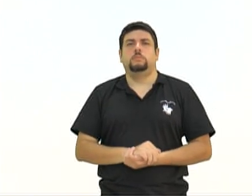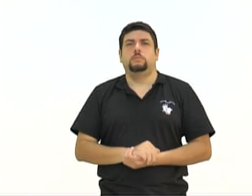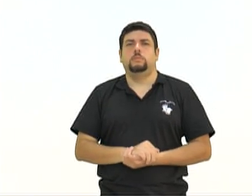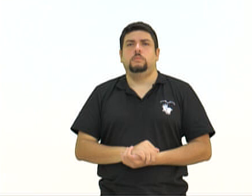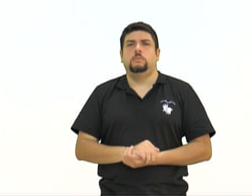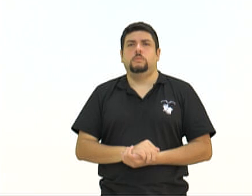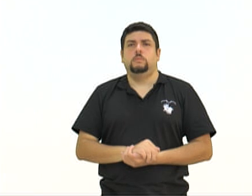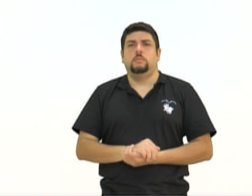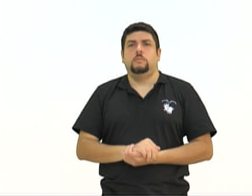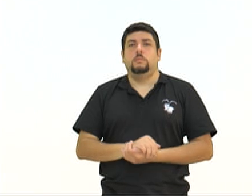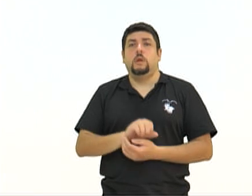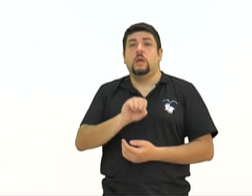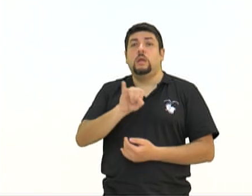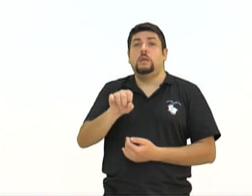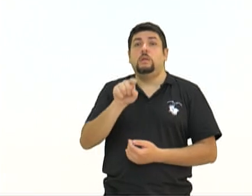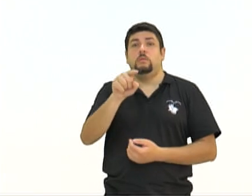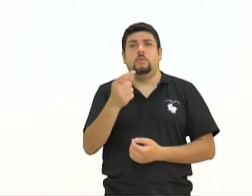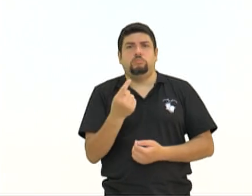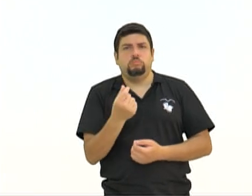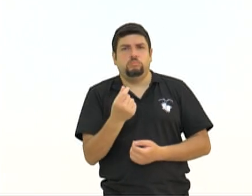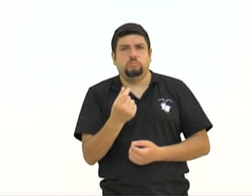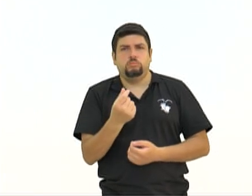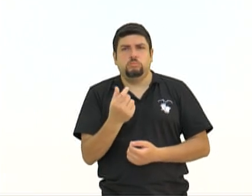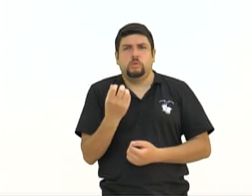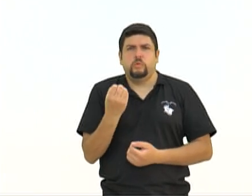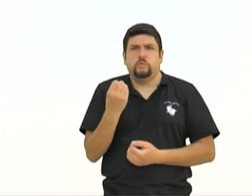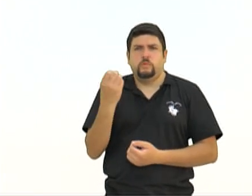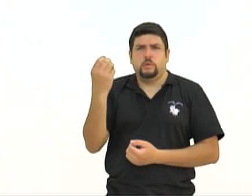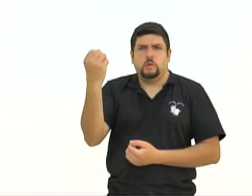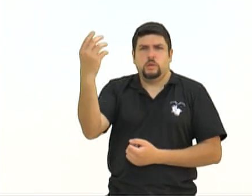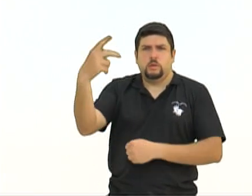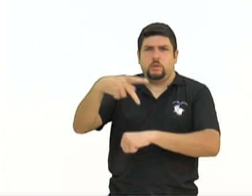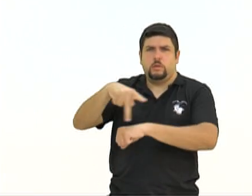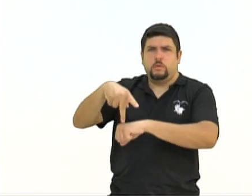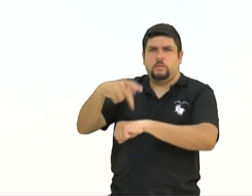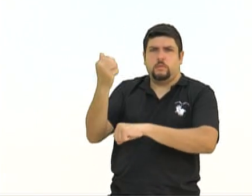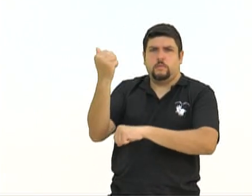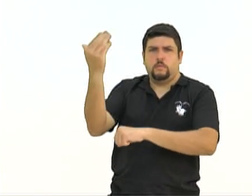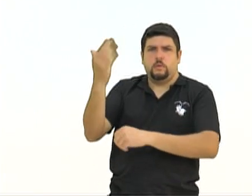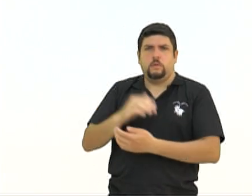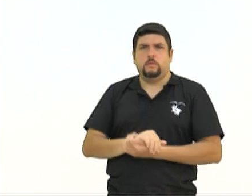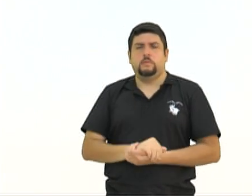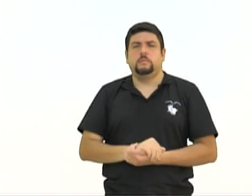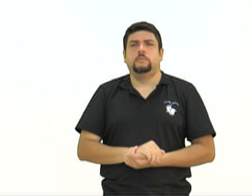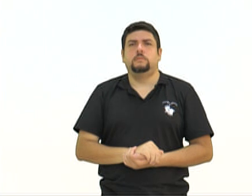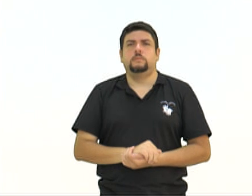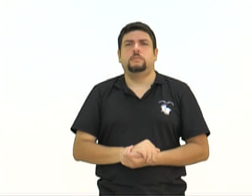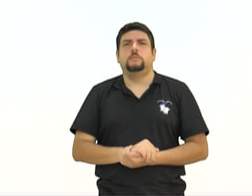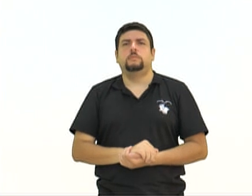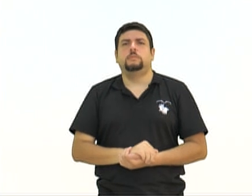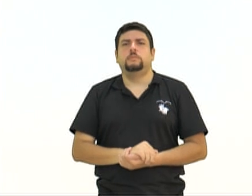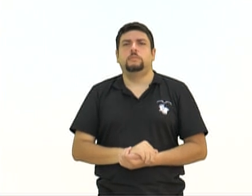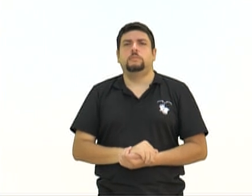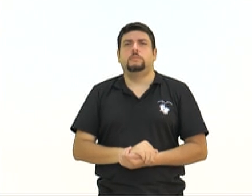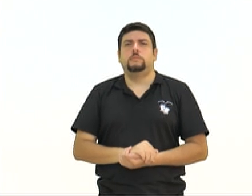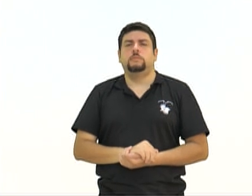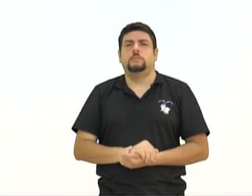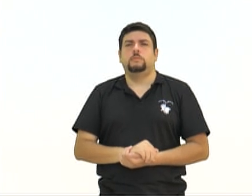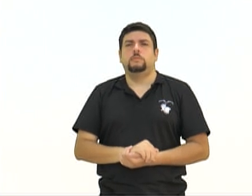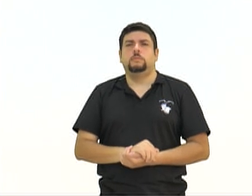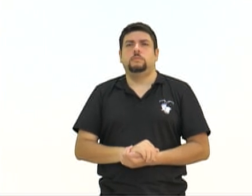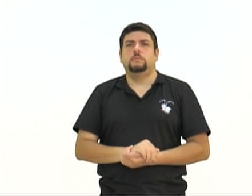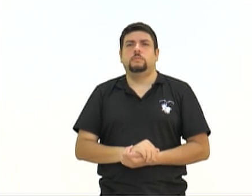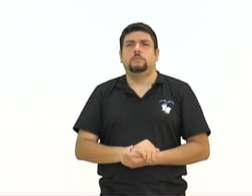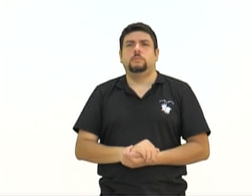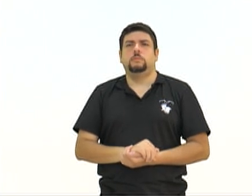Você viajaria para fora se tivesse dinheiro? B. Could you go to the movies if you weren't in quarantine? Você poderia ir